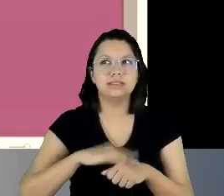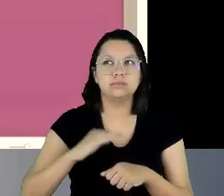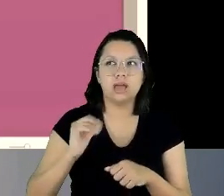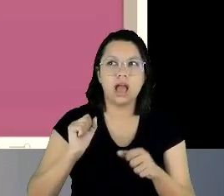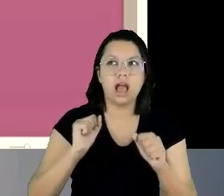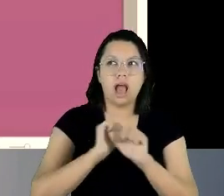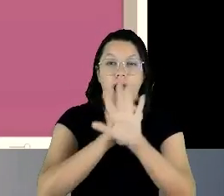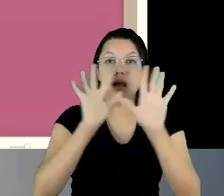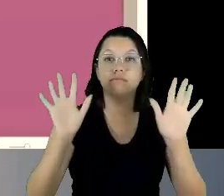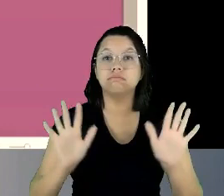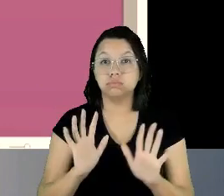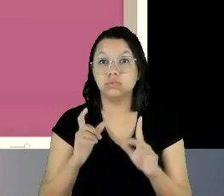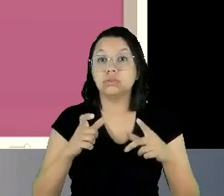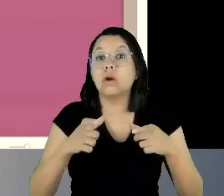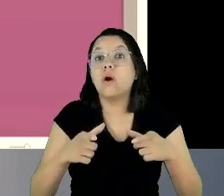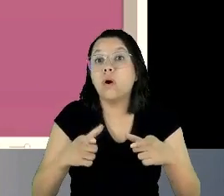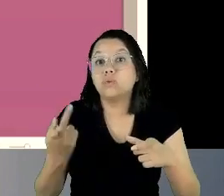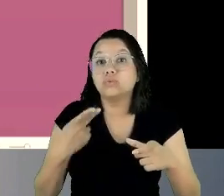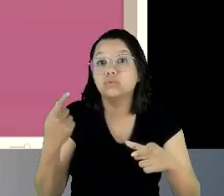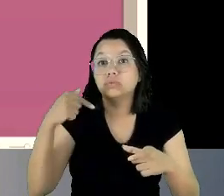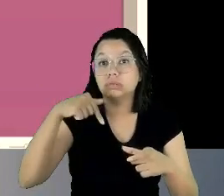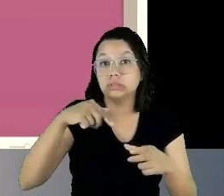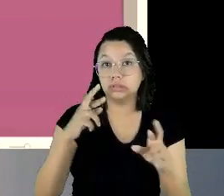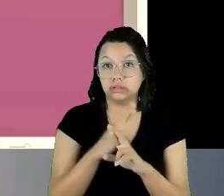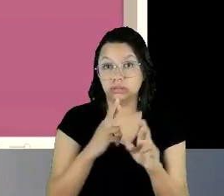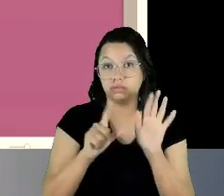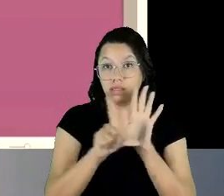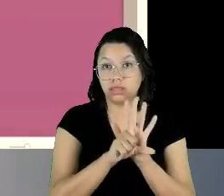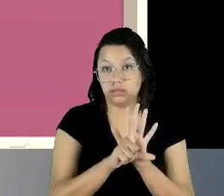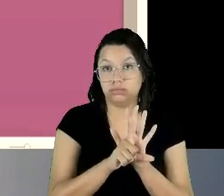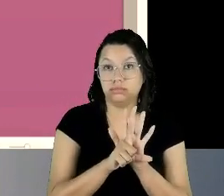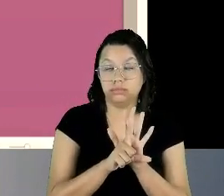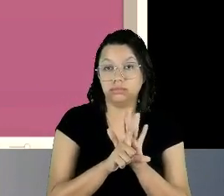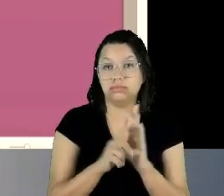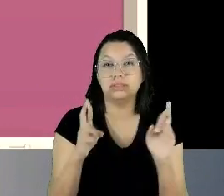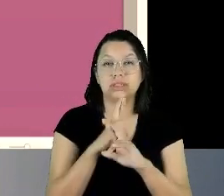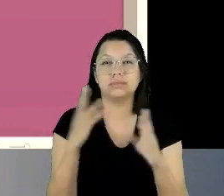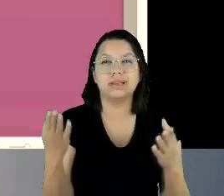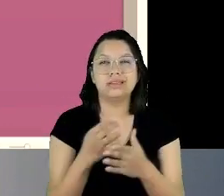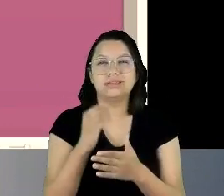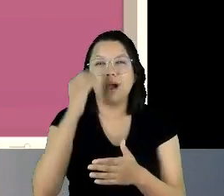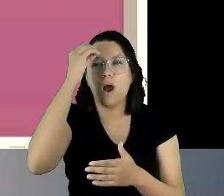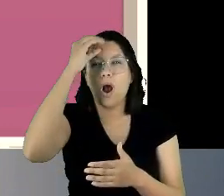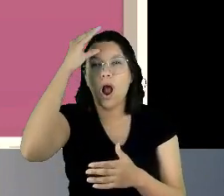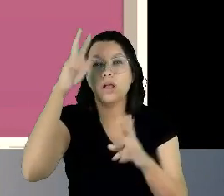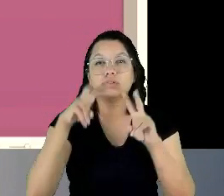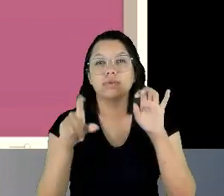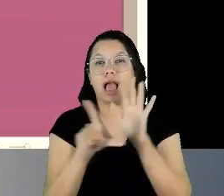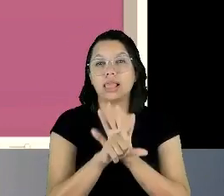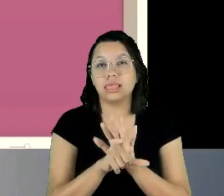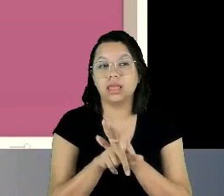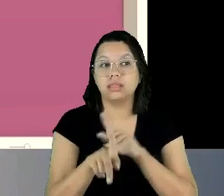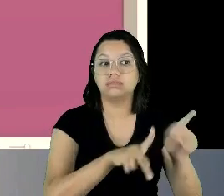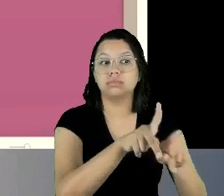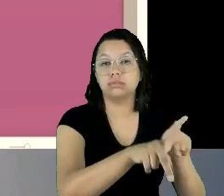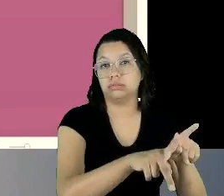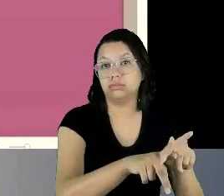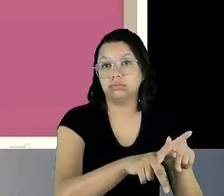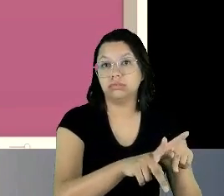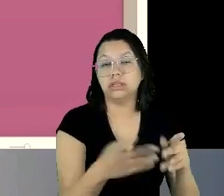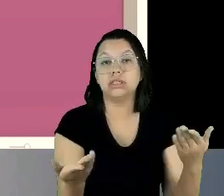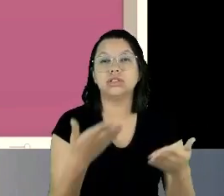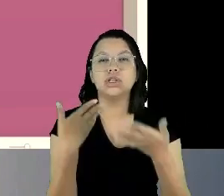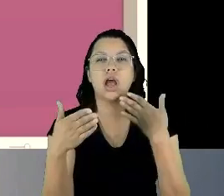mais ampla, né, de onde estamos em relação à lei, em relação a esse conhecimento sobre a lei pela população, e